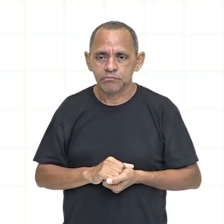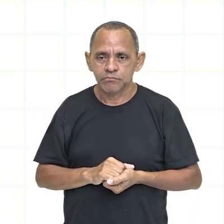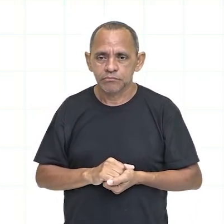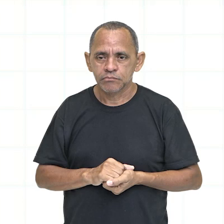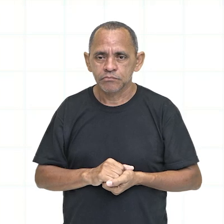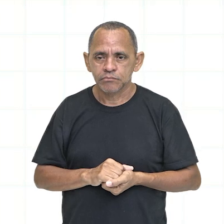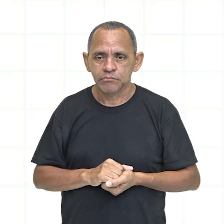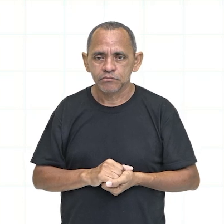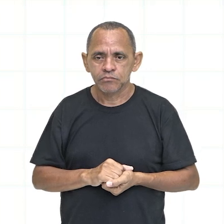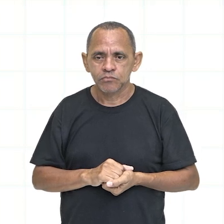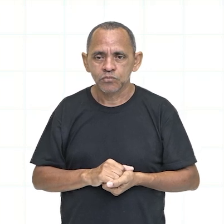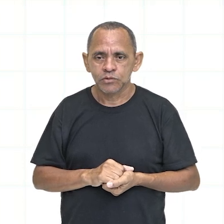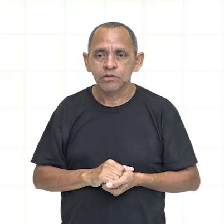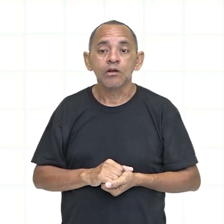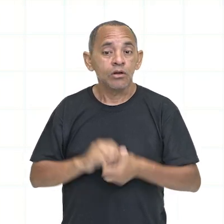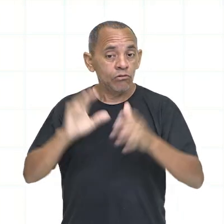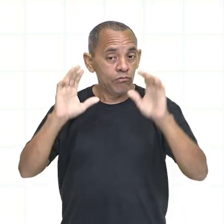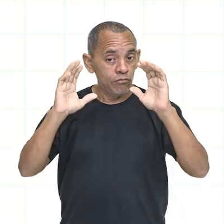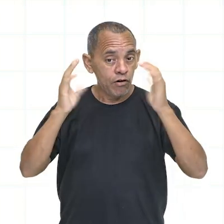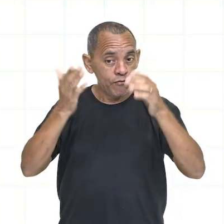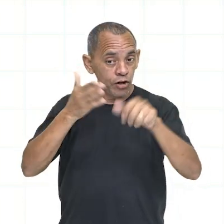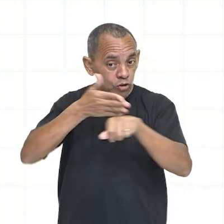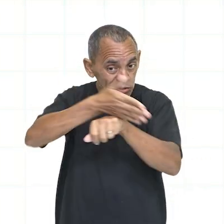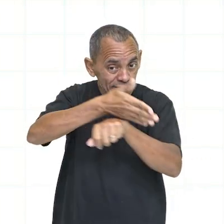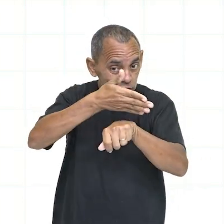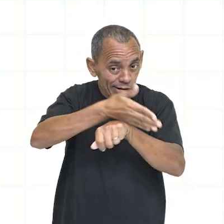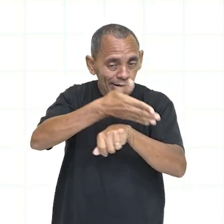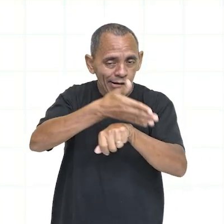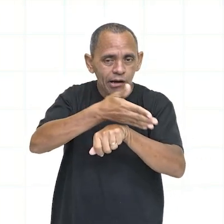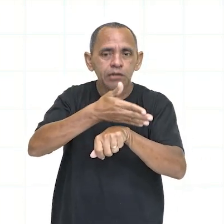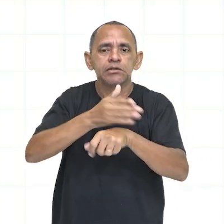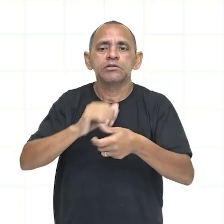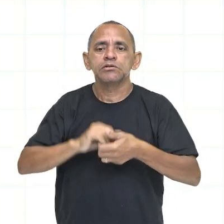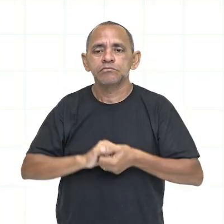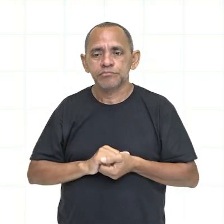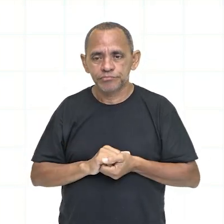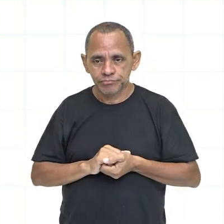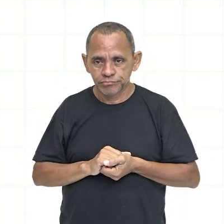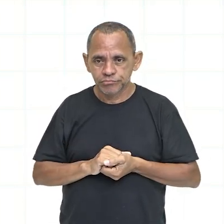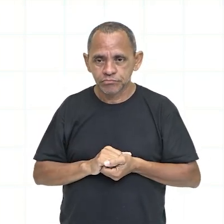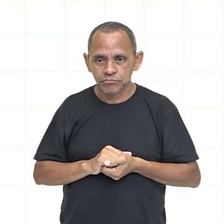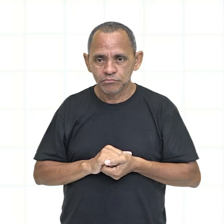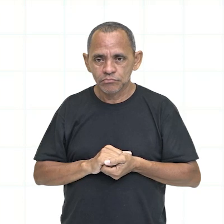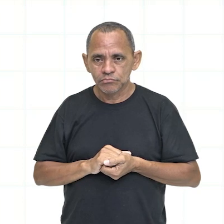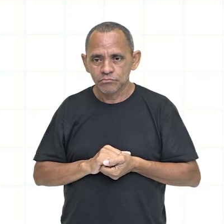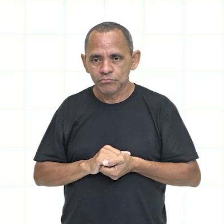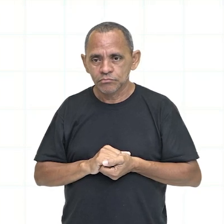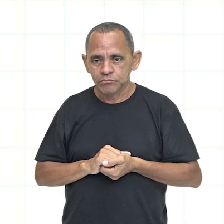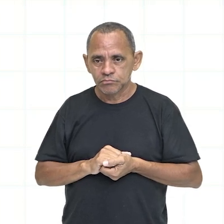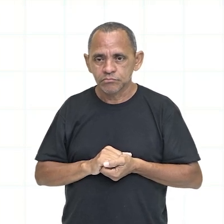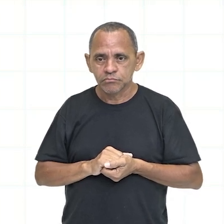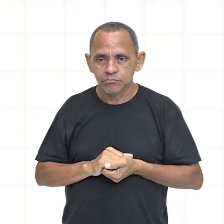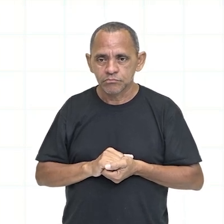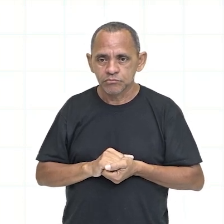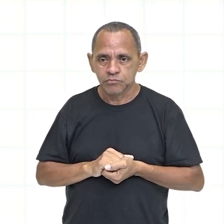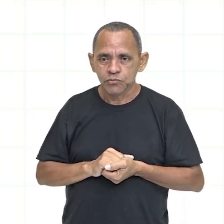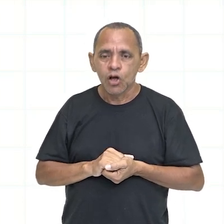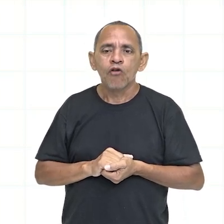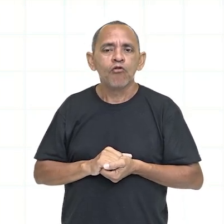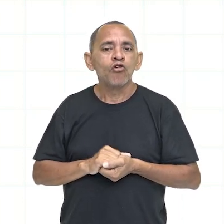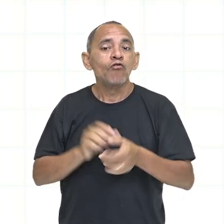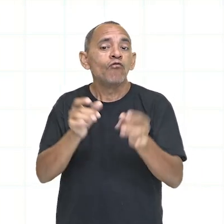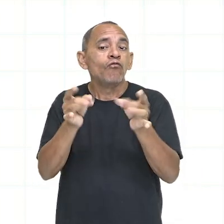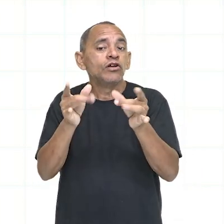o concerto, né, as entradas do concerto foram vendidas rapidamente. Advérbio, né, com terminação